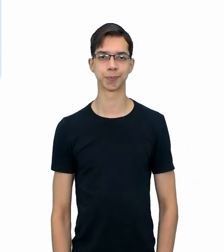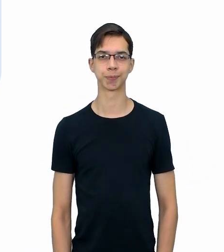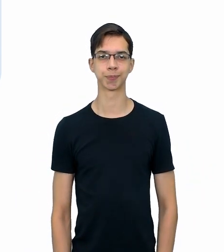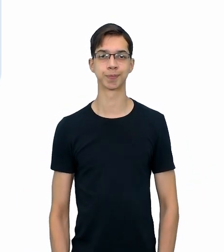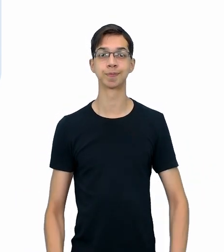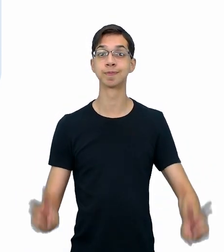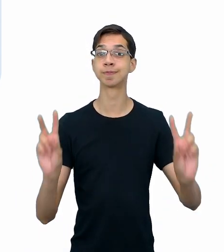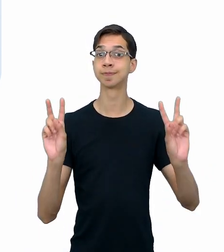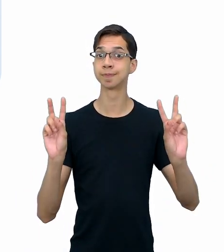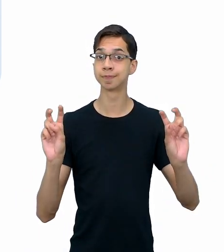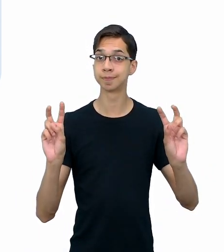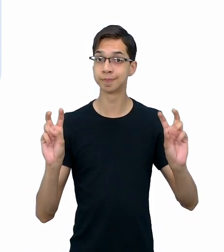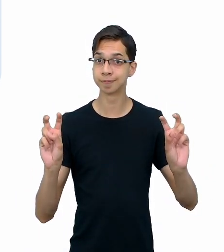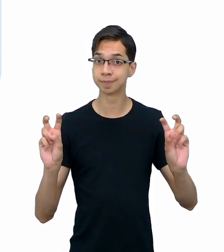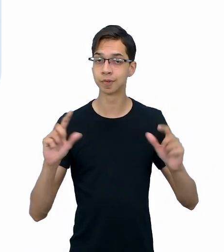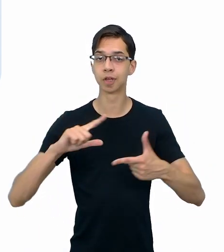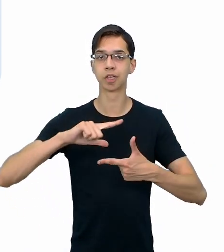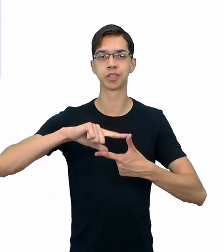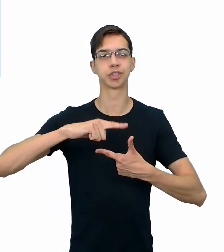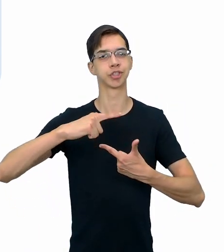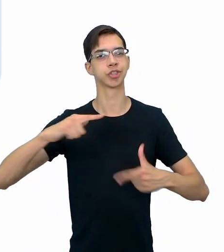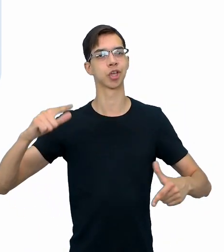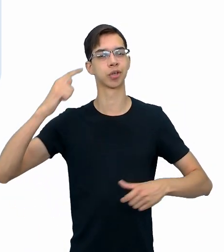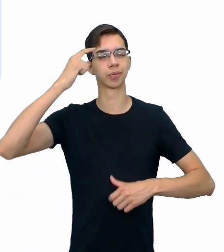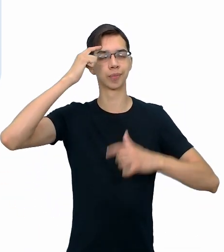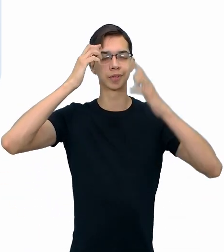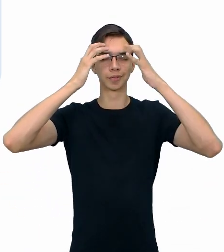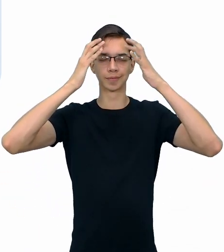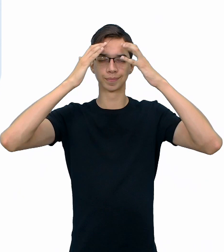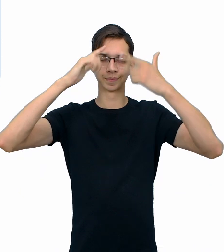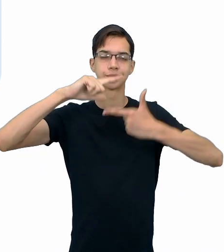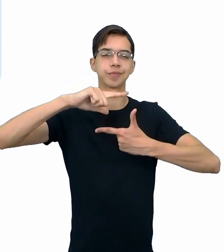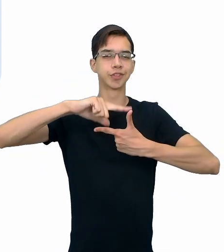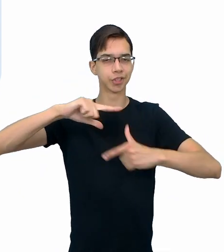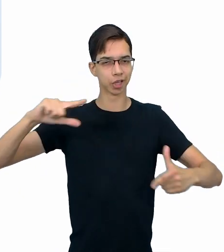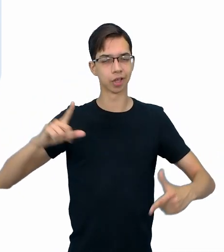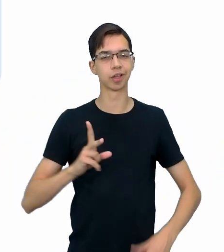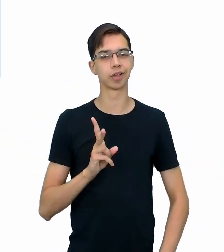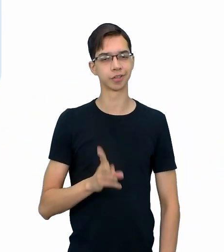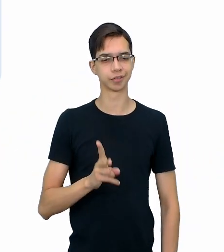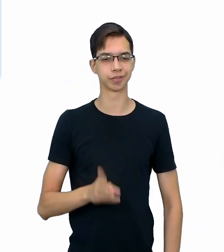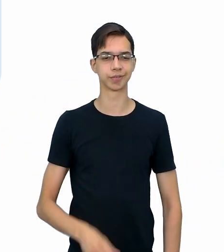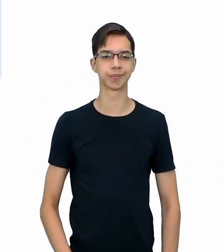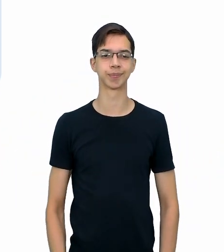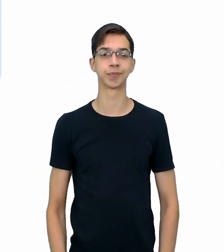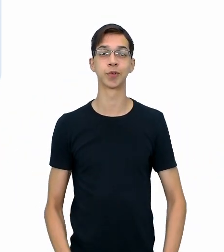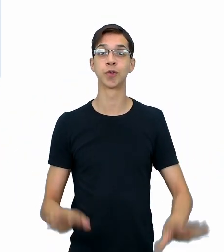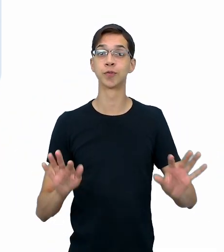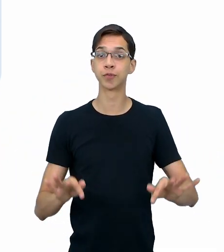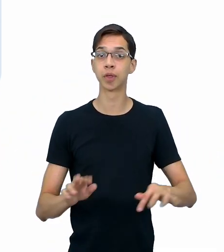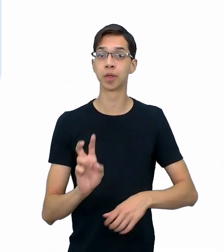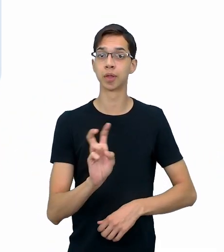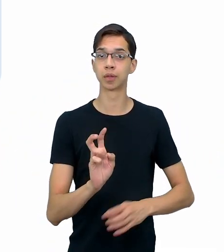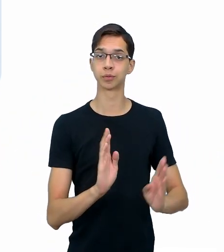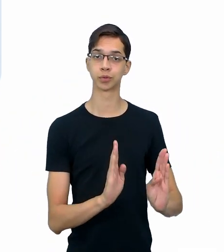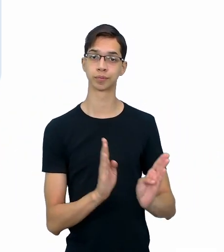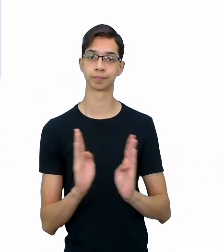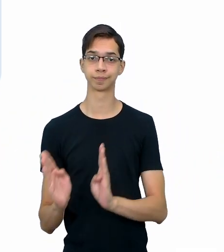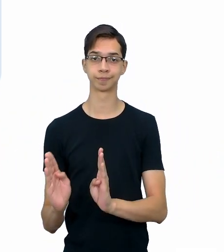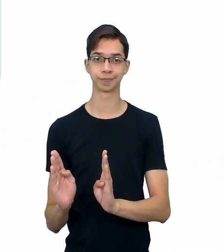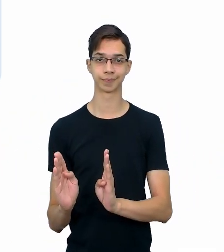geometria e o pensamento geométrico. E, por fim, o nosso quinto momento, nós vamos discutir algumas